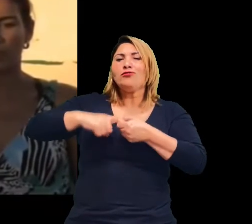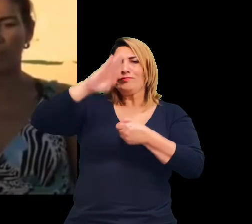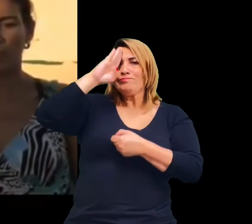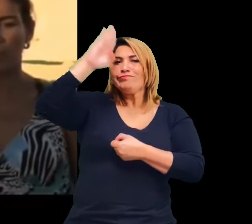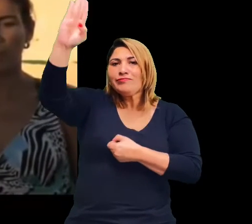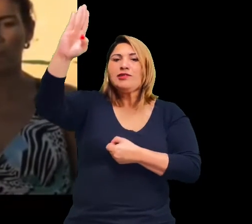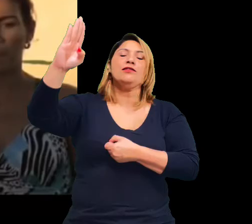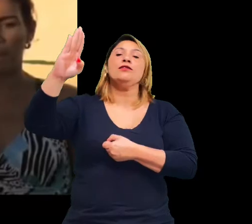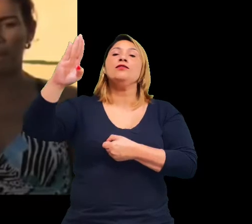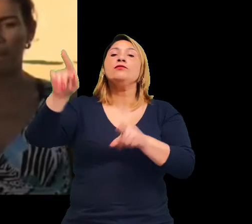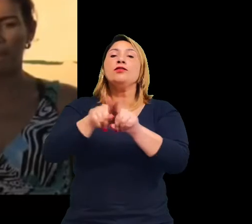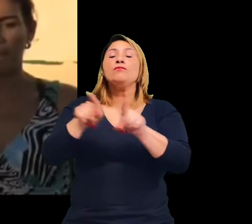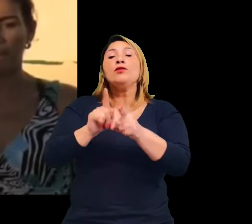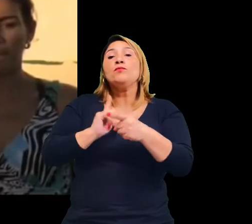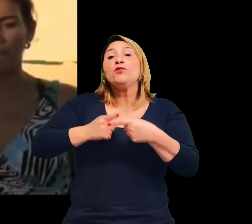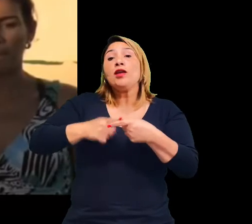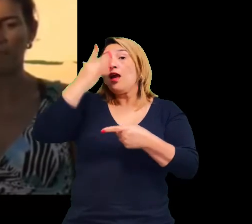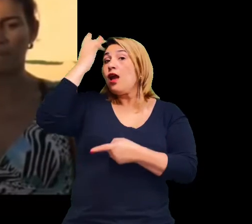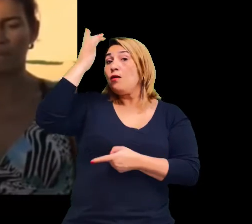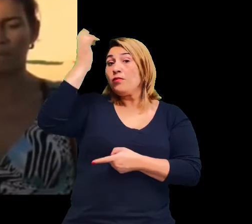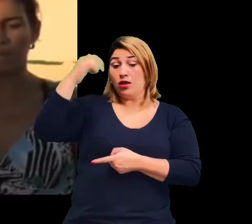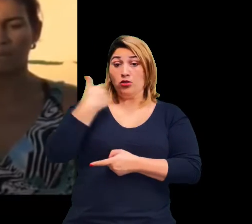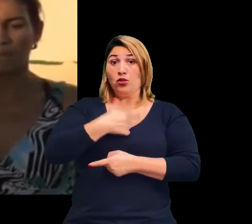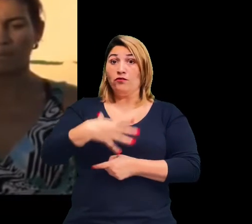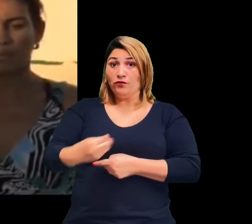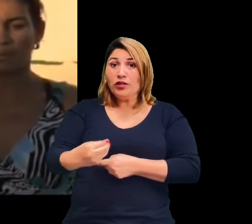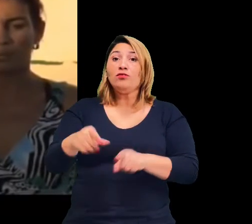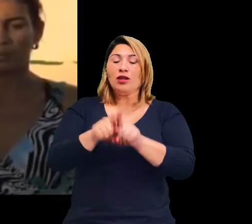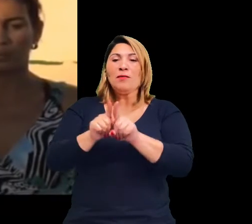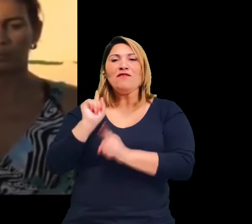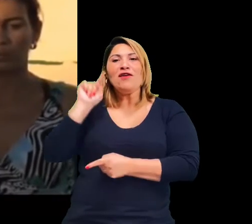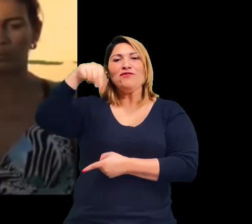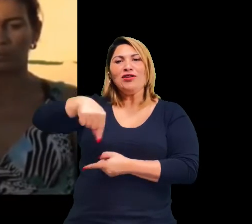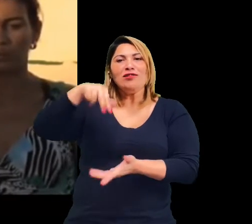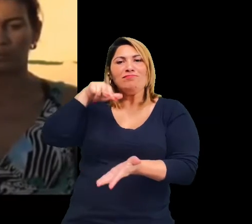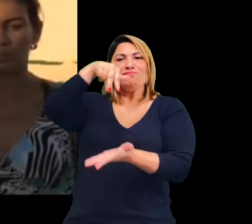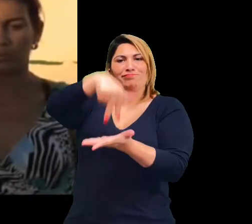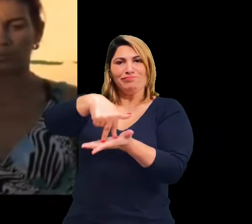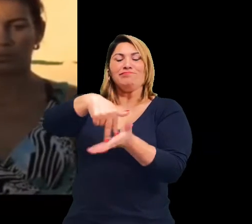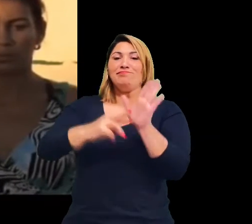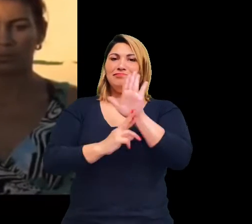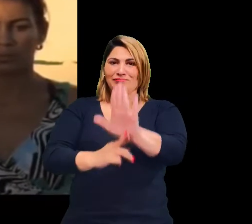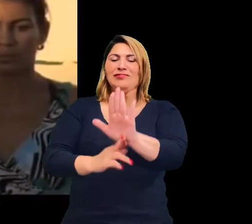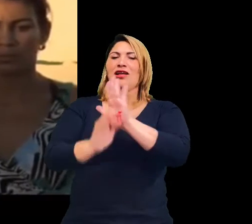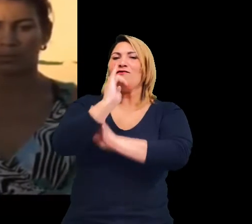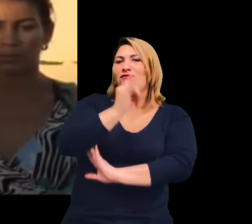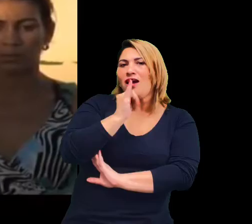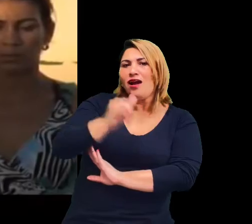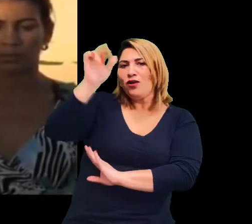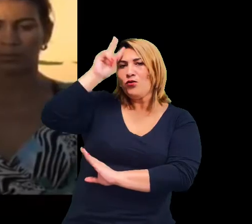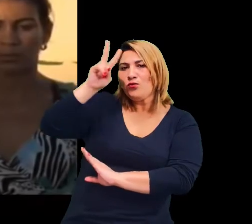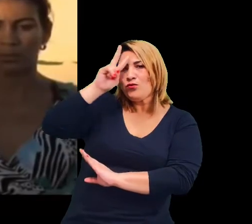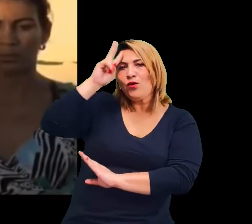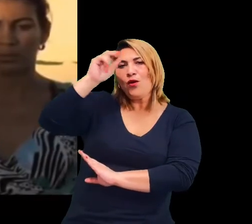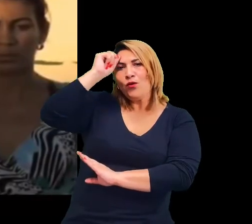prioridade a ela, porque amanhã é os nossos filhos que vai estar hoje falando aqui nos nossos lugares, falando da cultura pataxó, falando das